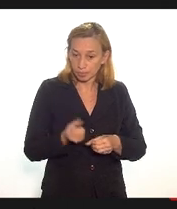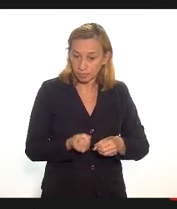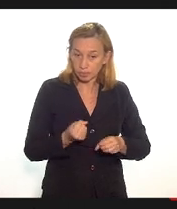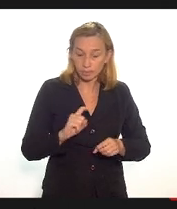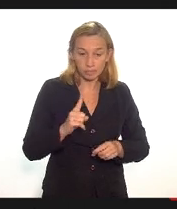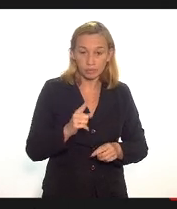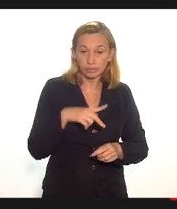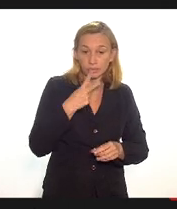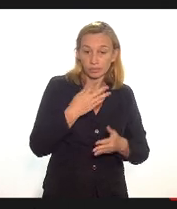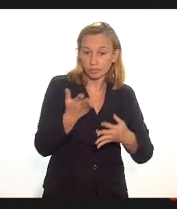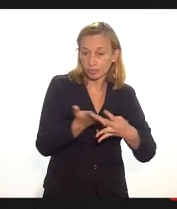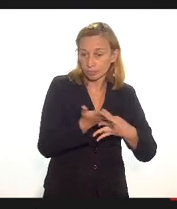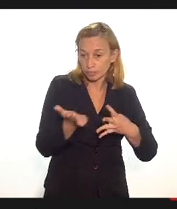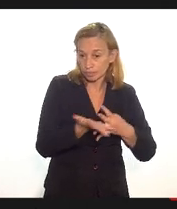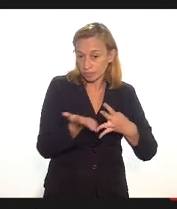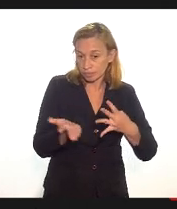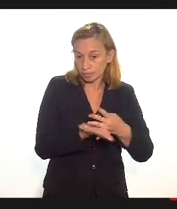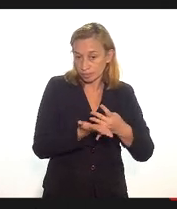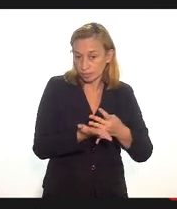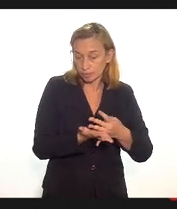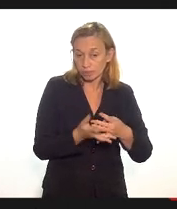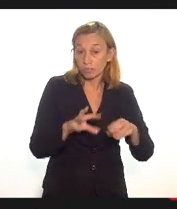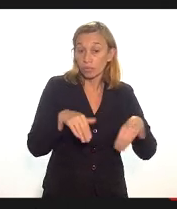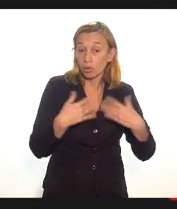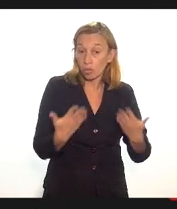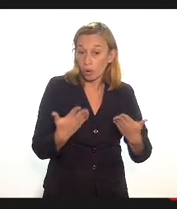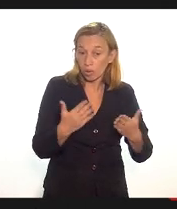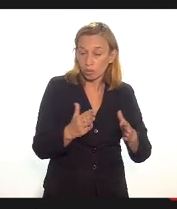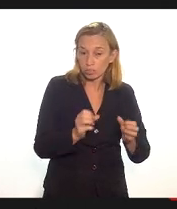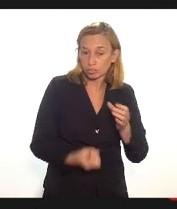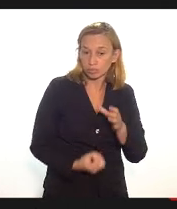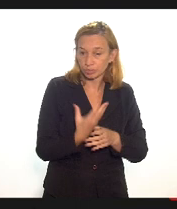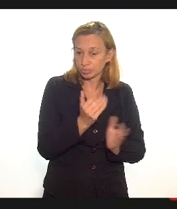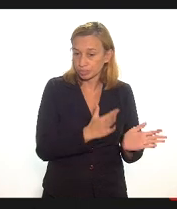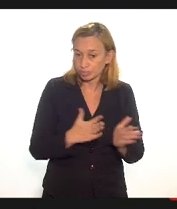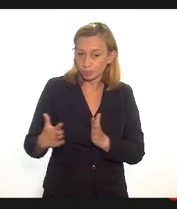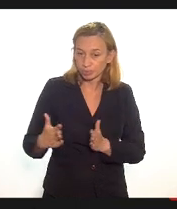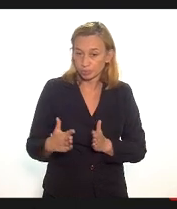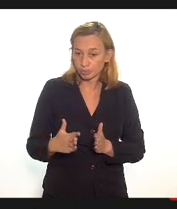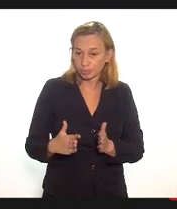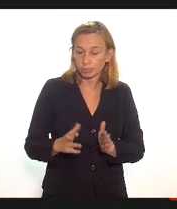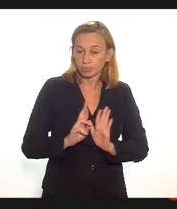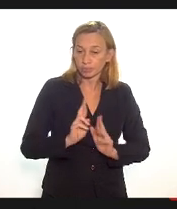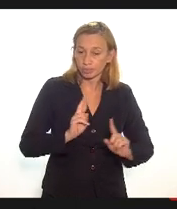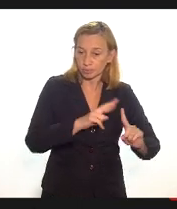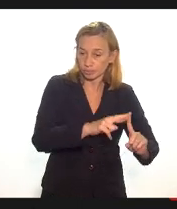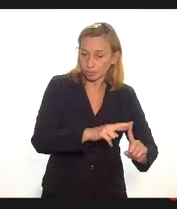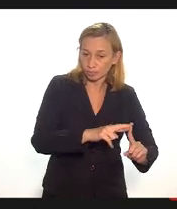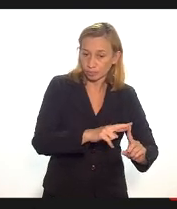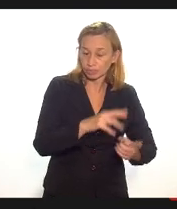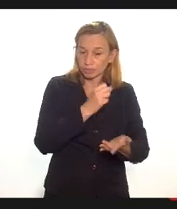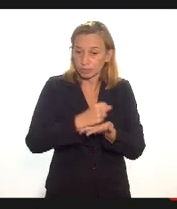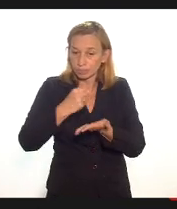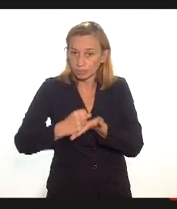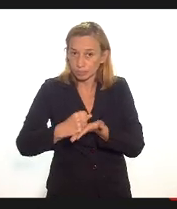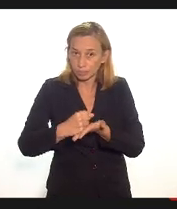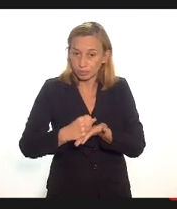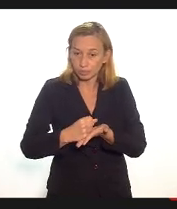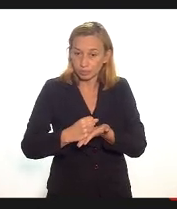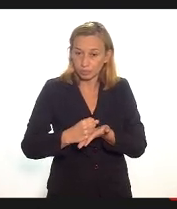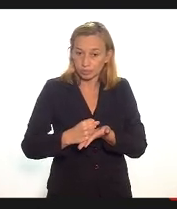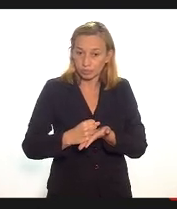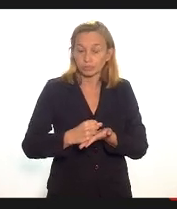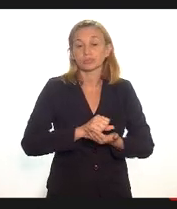que parcela da produção será referente ao contrato do excedente da